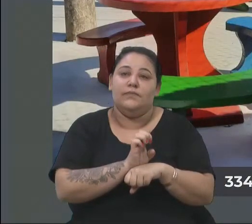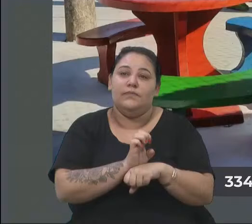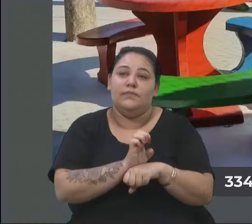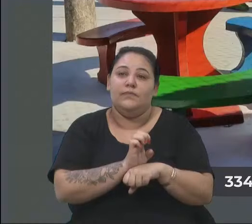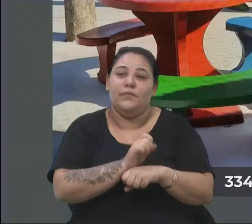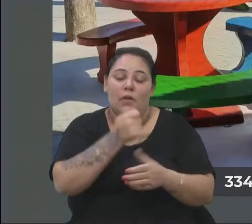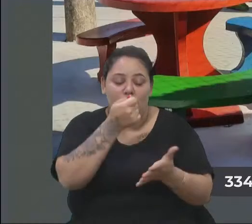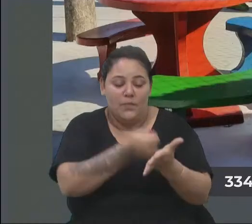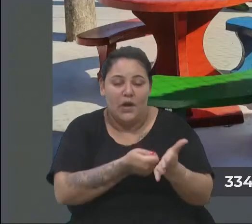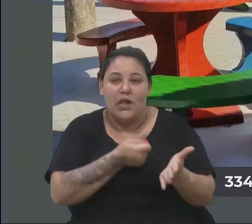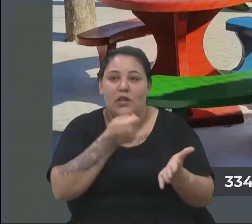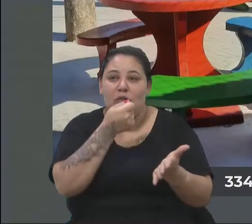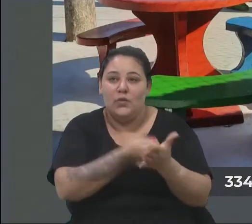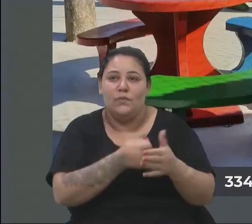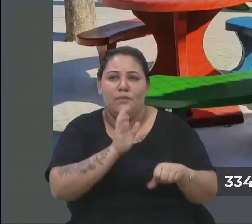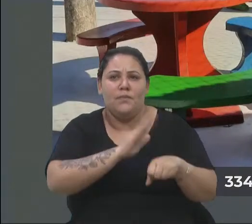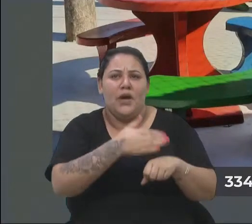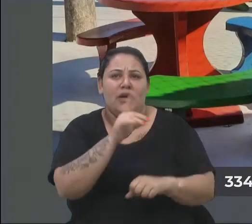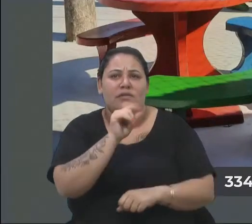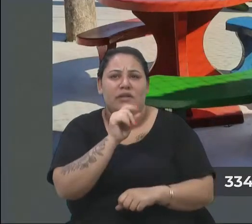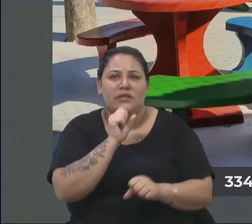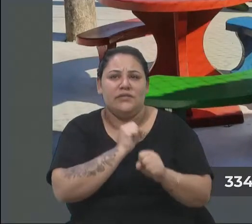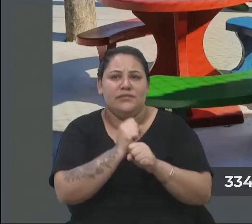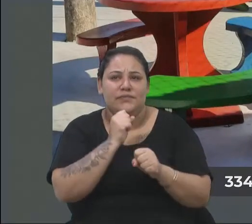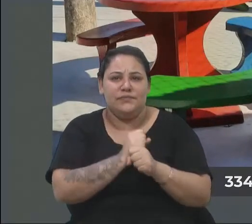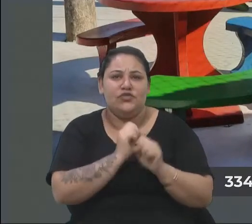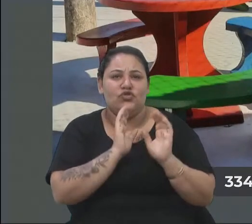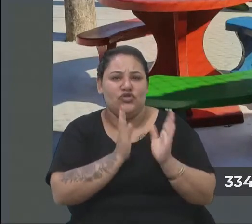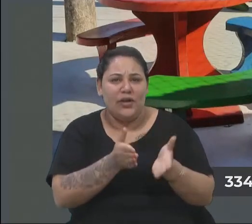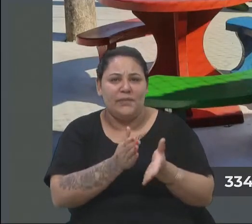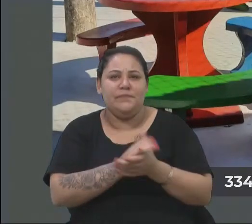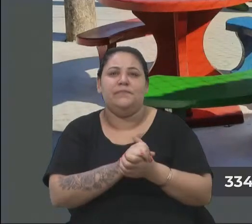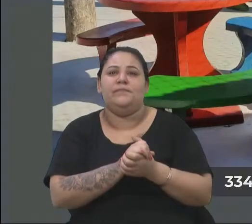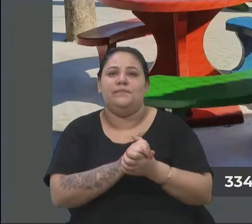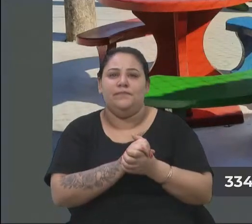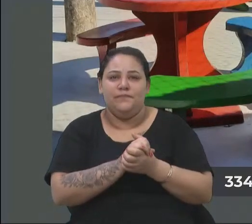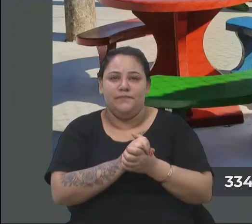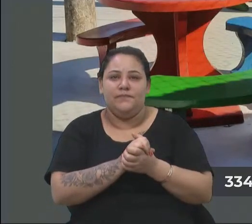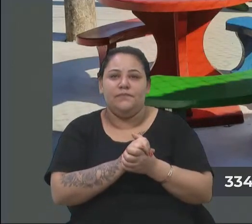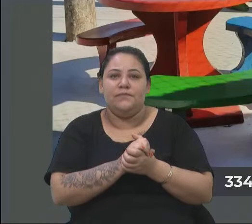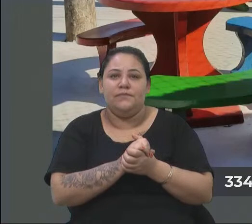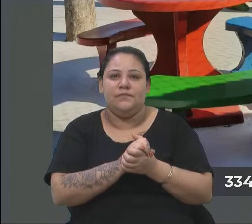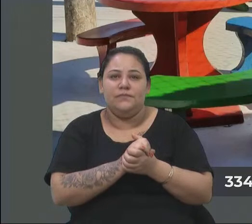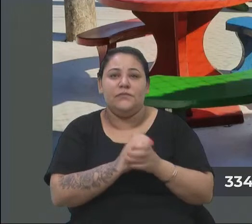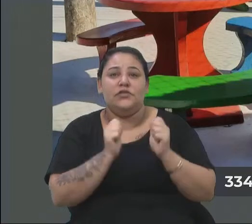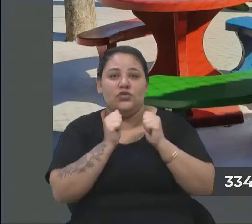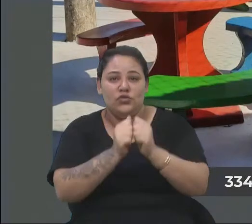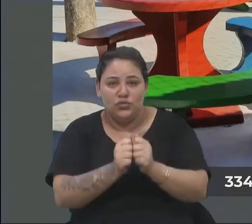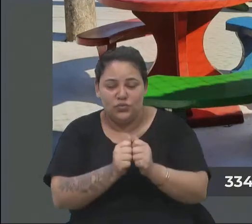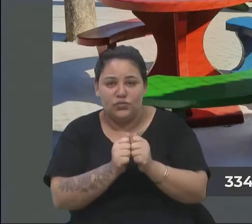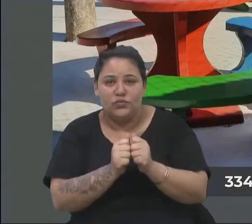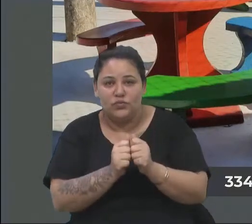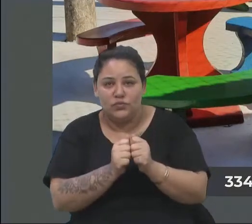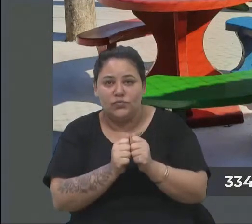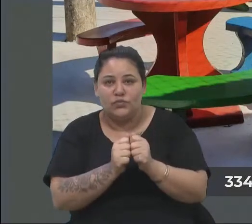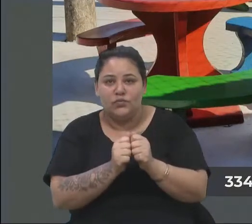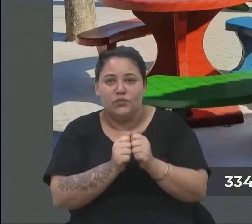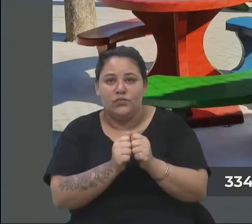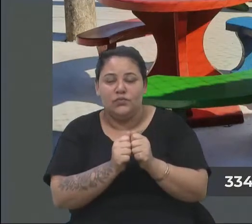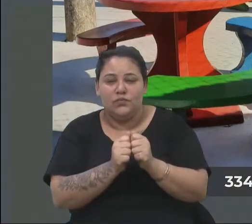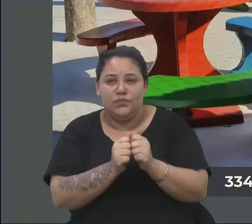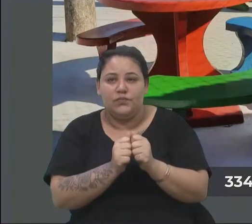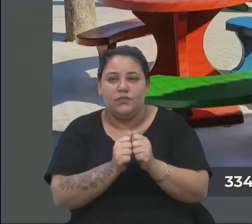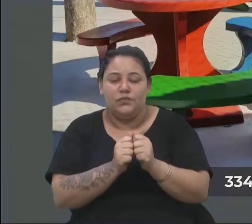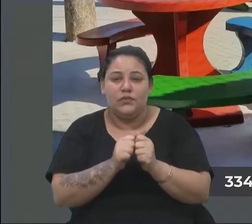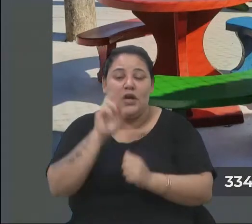Uma luta aí há mais de 10 anos e que, através da diretora Lucélia